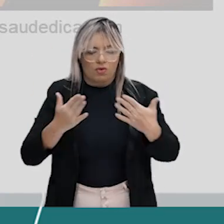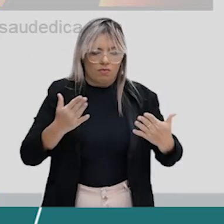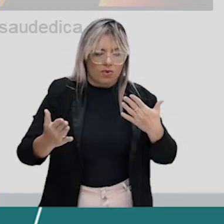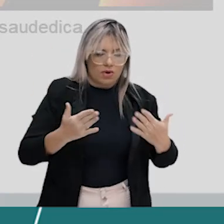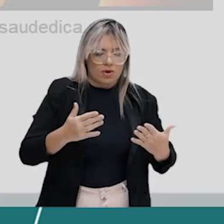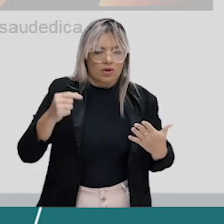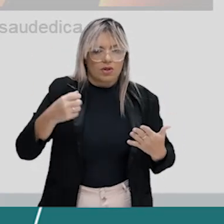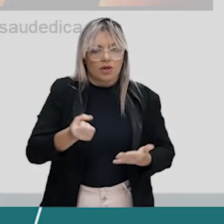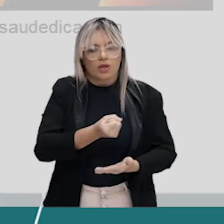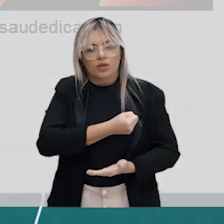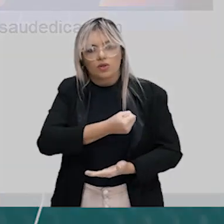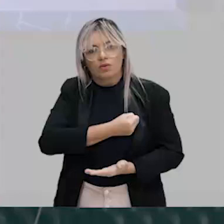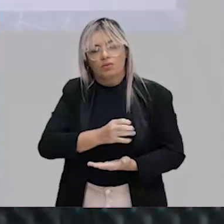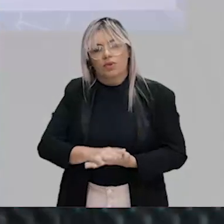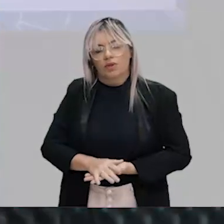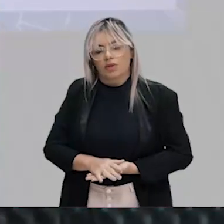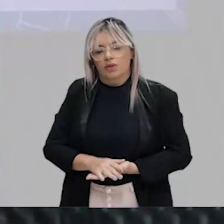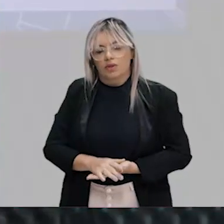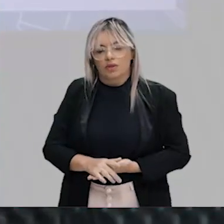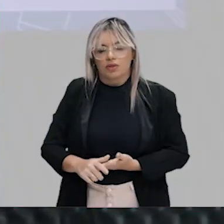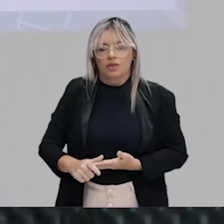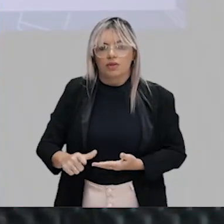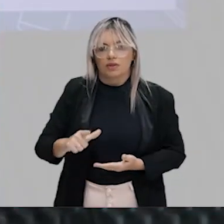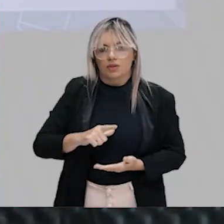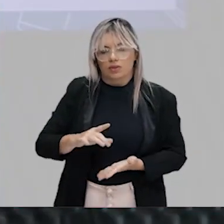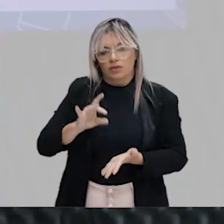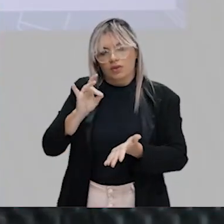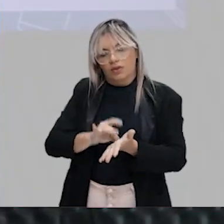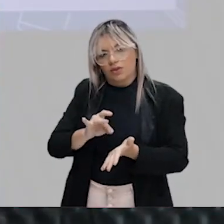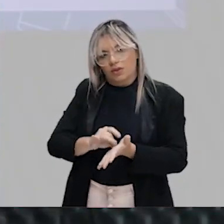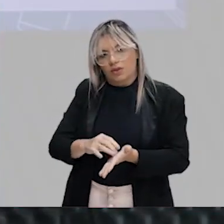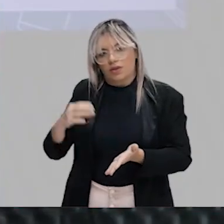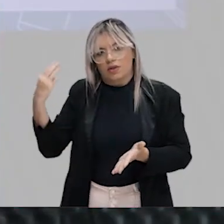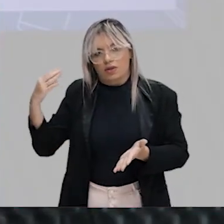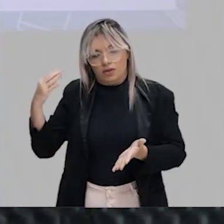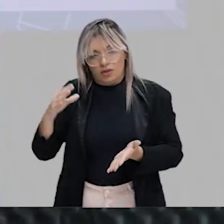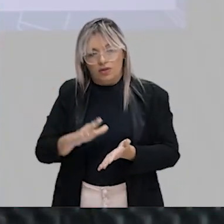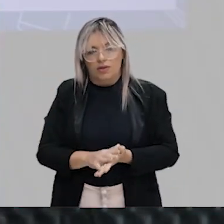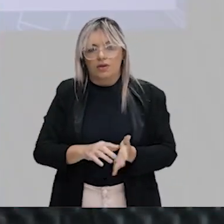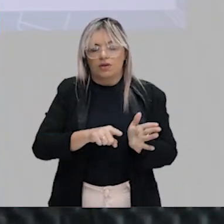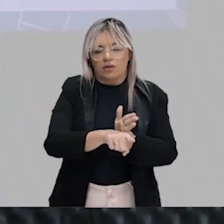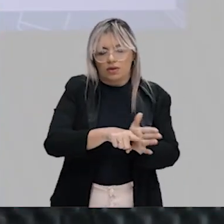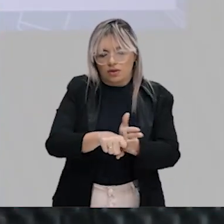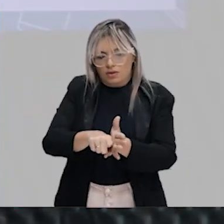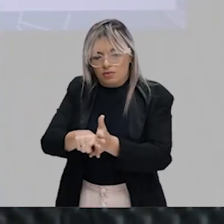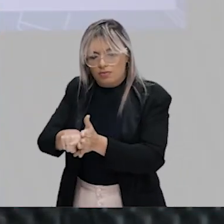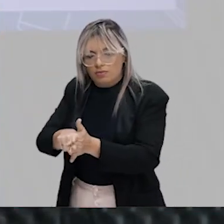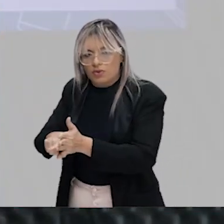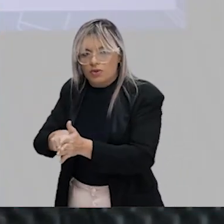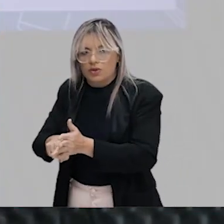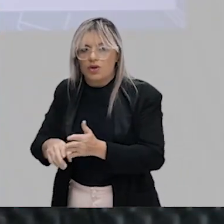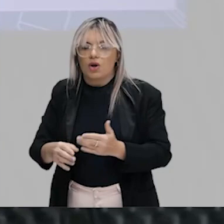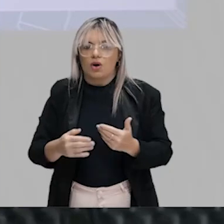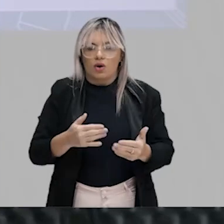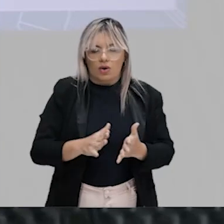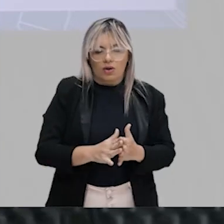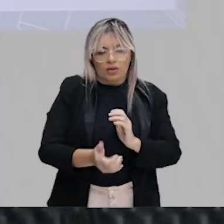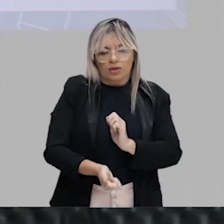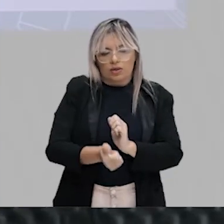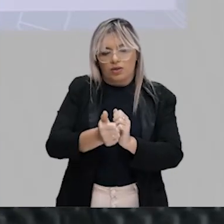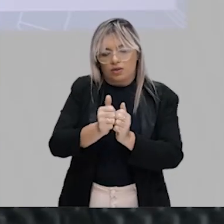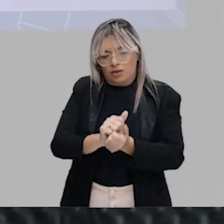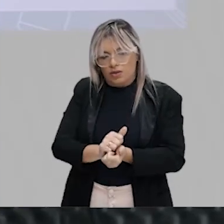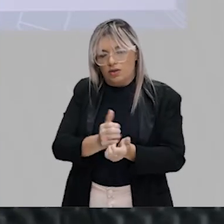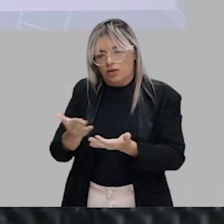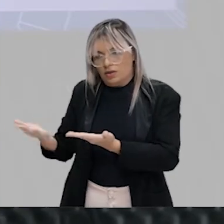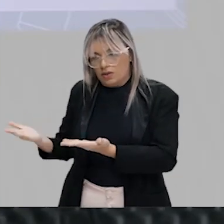de depressão. E já foi comprovado cientificamente que a prática corporal de qualquer modalidade esportiva, no caso aqui nós estamos falando